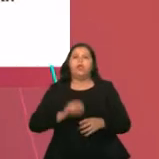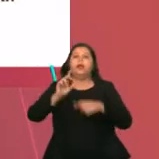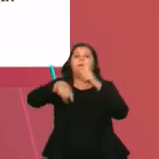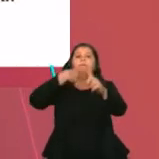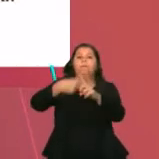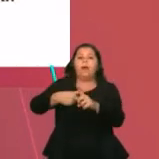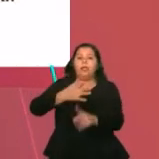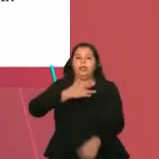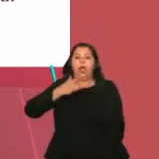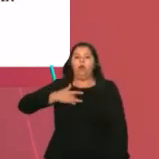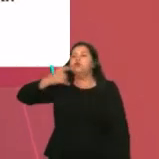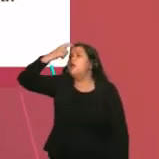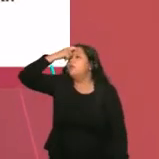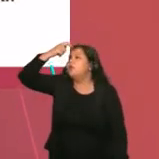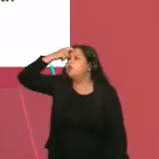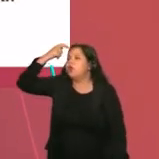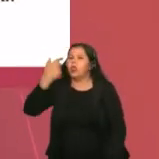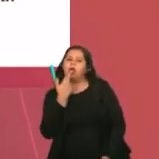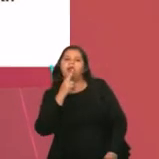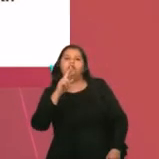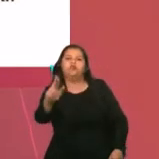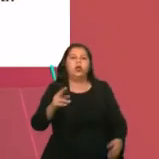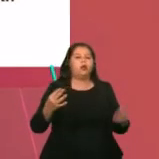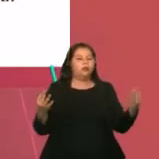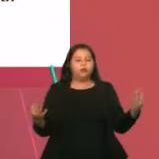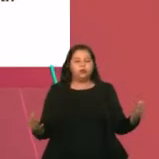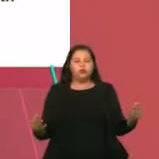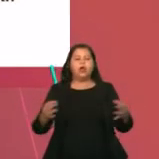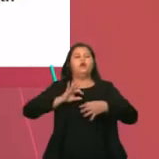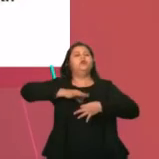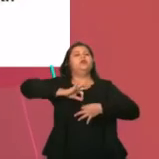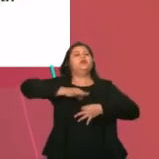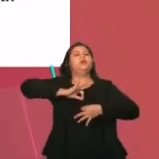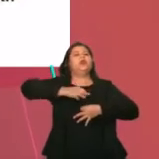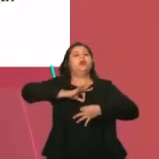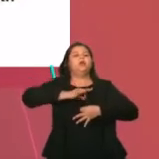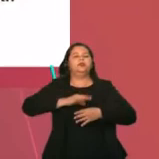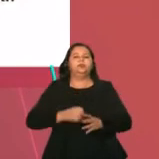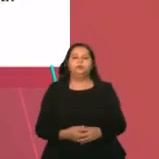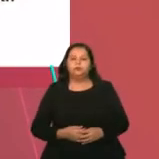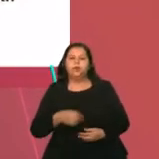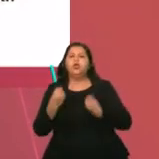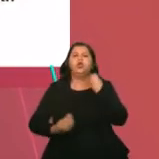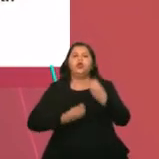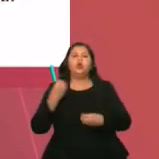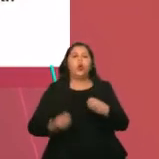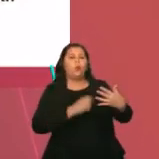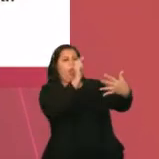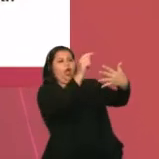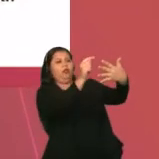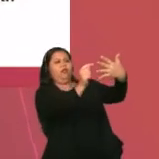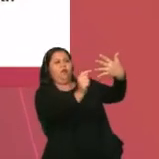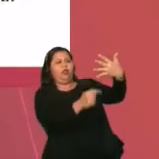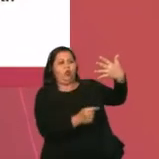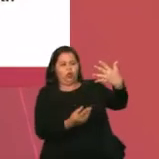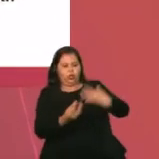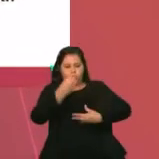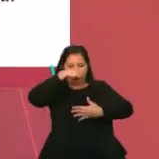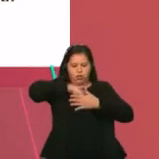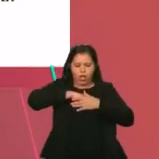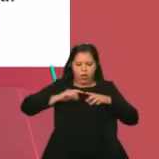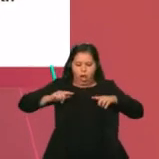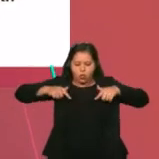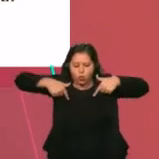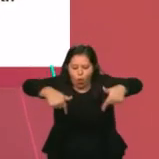emocional a saúde emocional da religião da meditação a da espiritualidade como é que esses fatores vão atuar esses